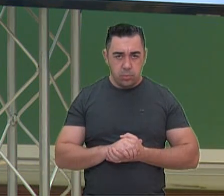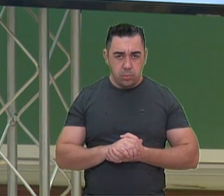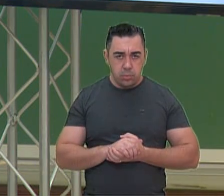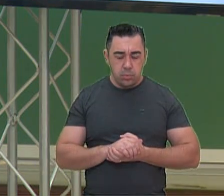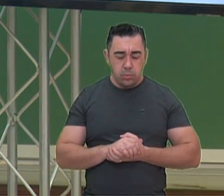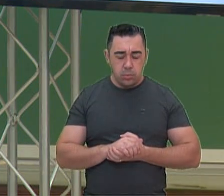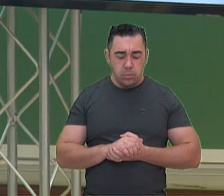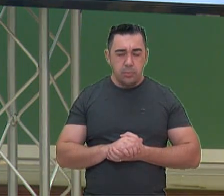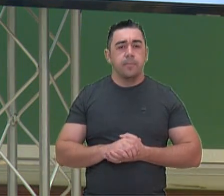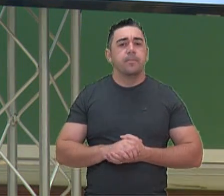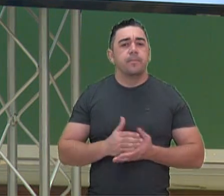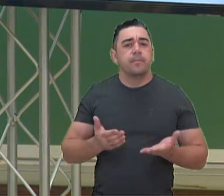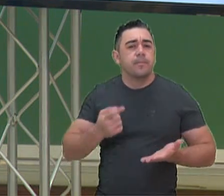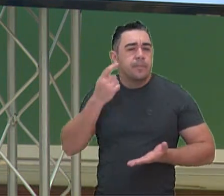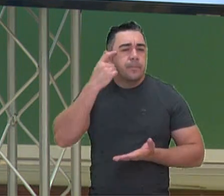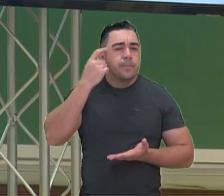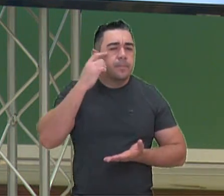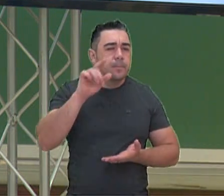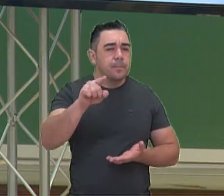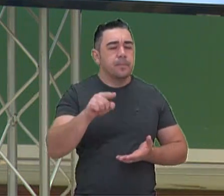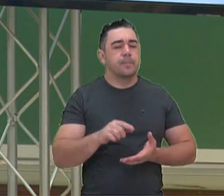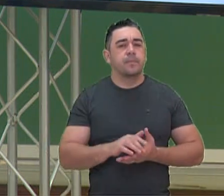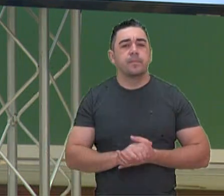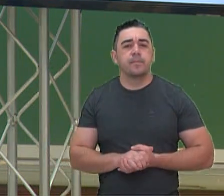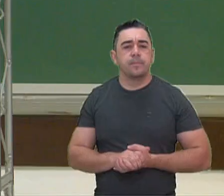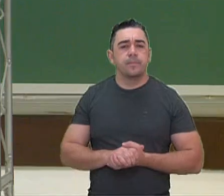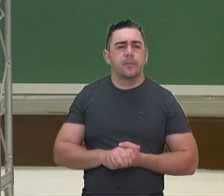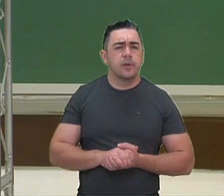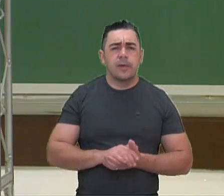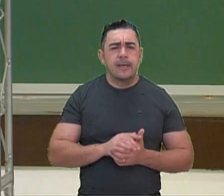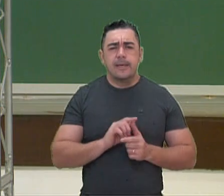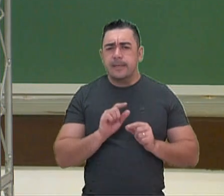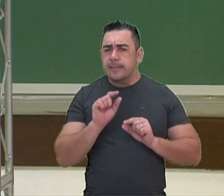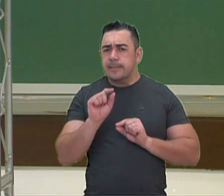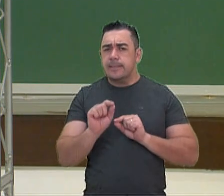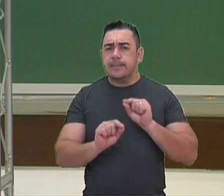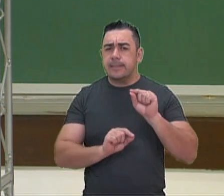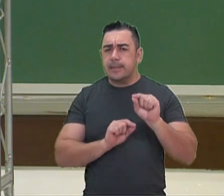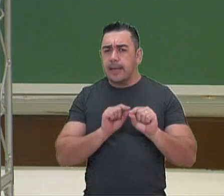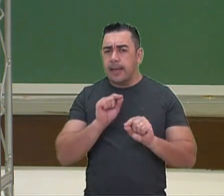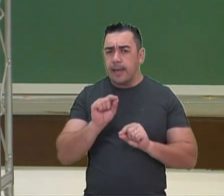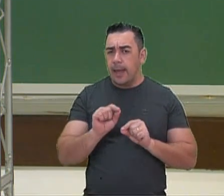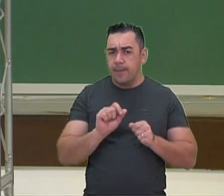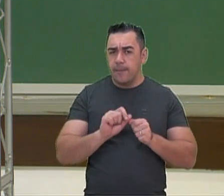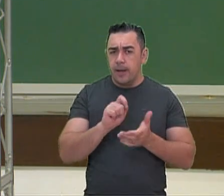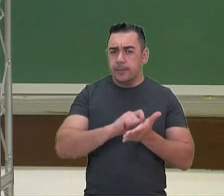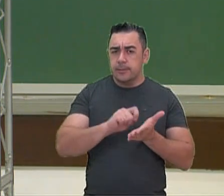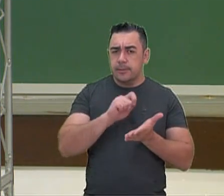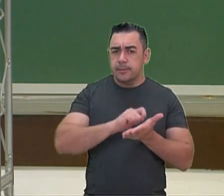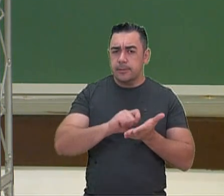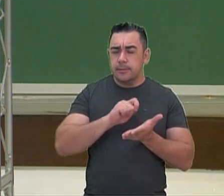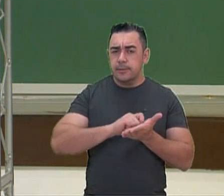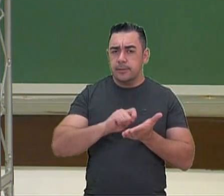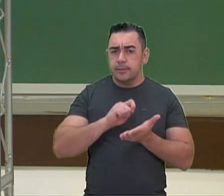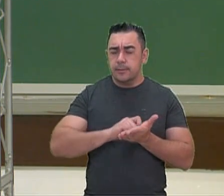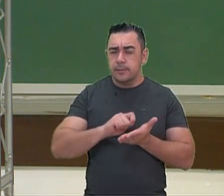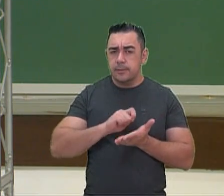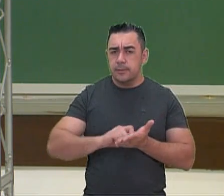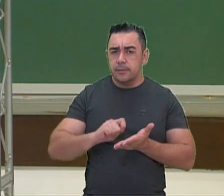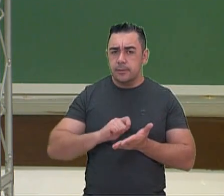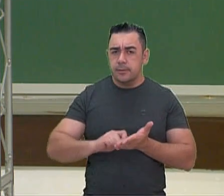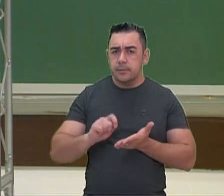Vamos pensar um pouco. Quem produz o diário? Quem que produz o diário?